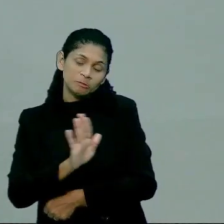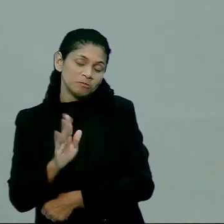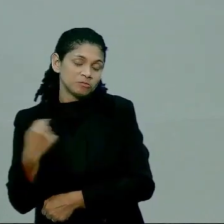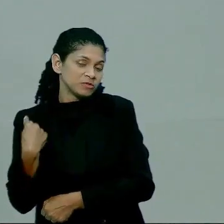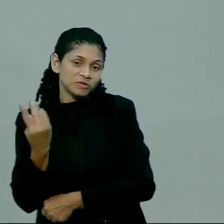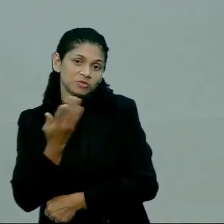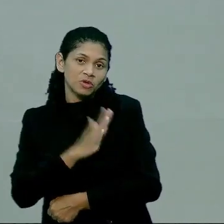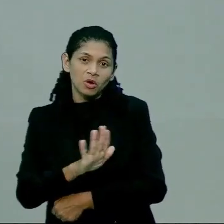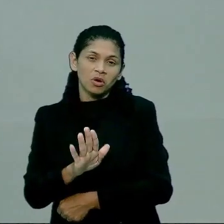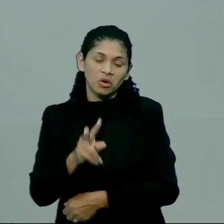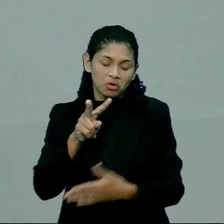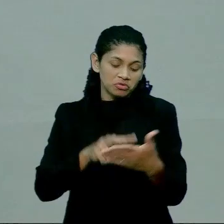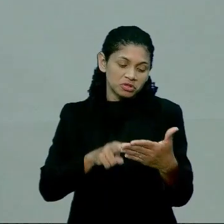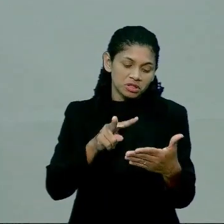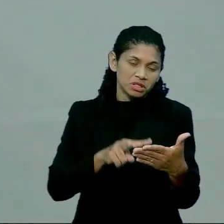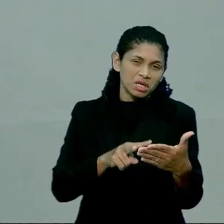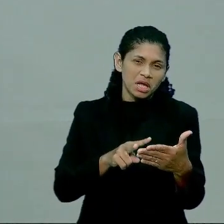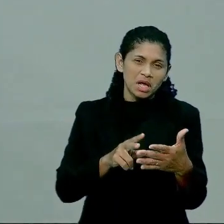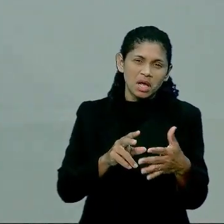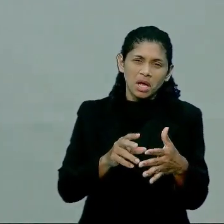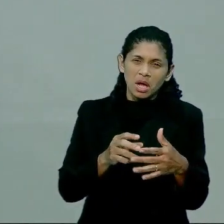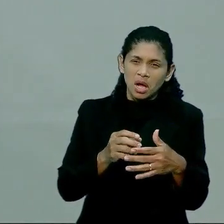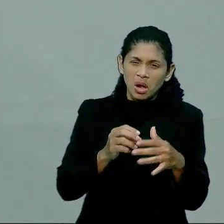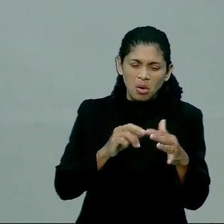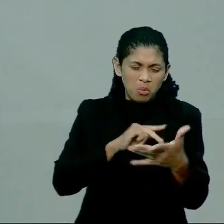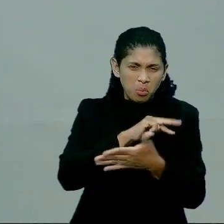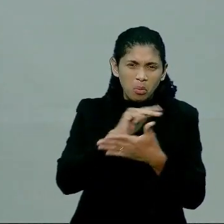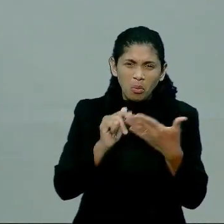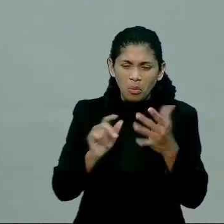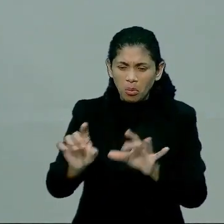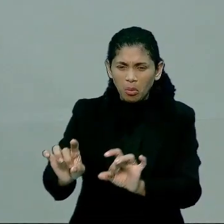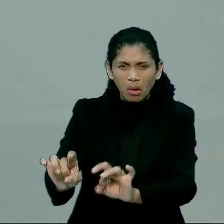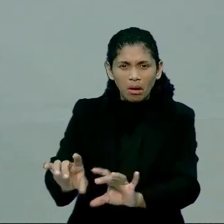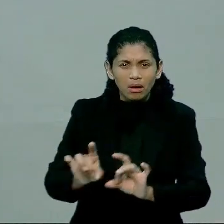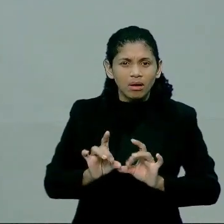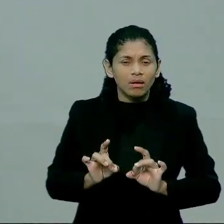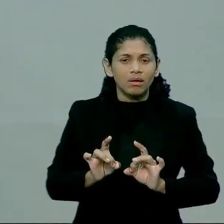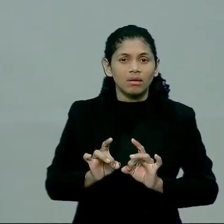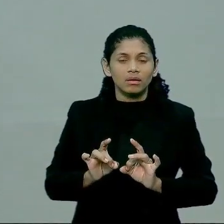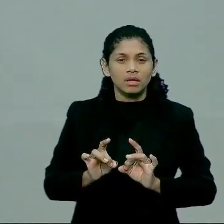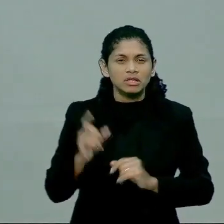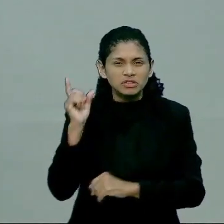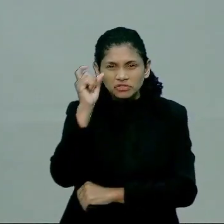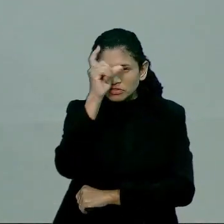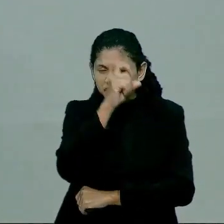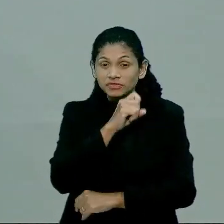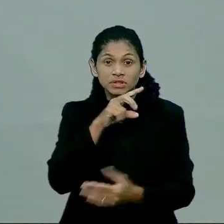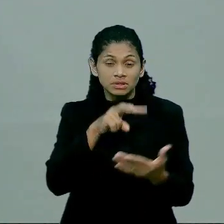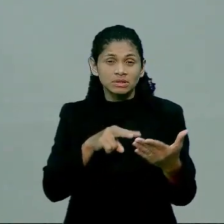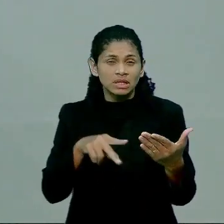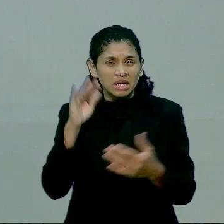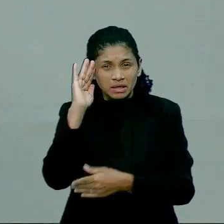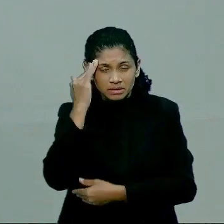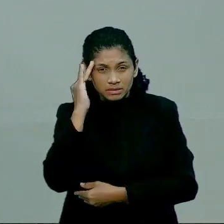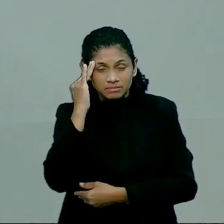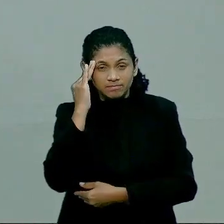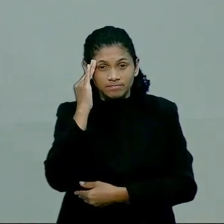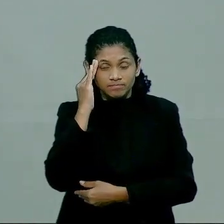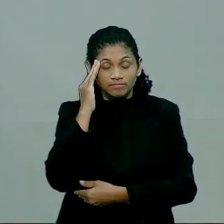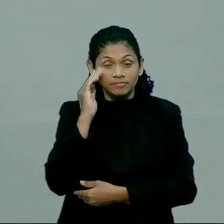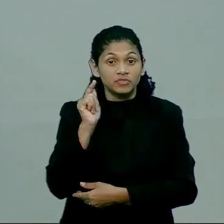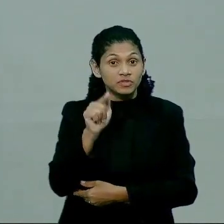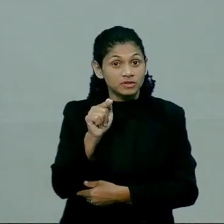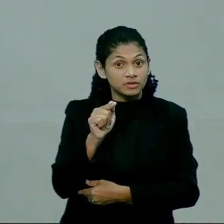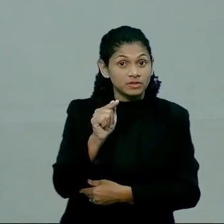você se Deus quiser acadêmico a partir do ano que vem em 2024 porque você vai passar no ENEM você vai